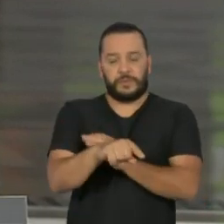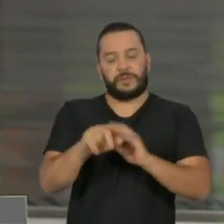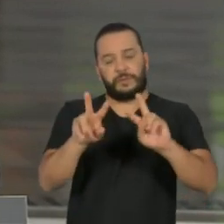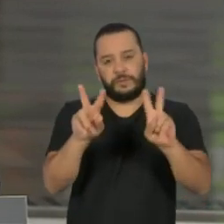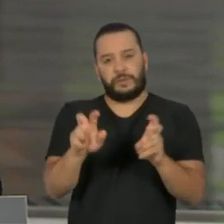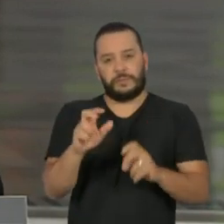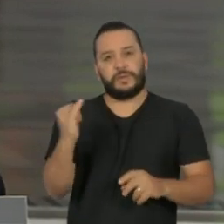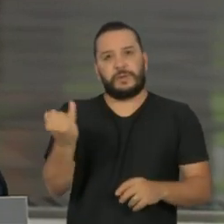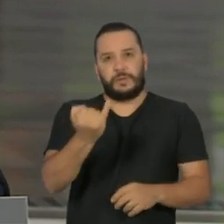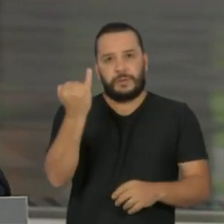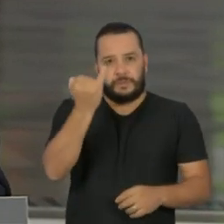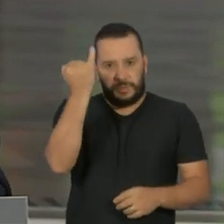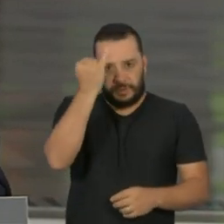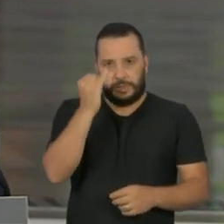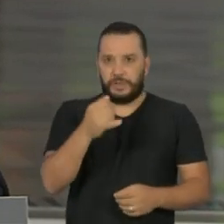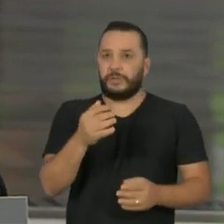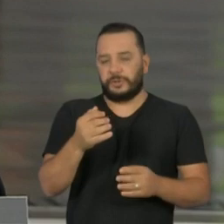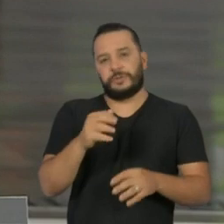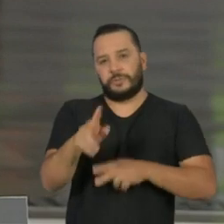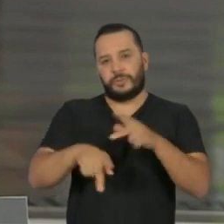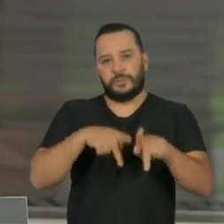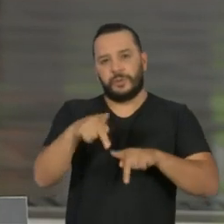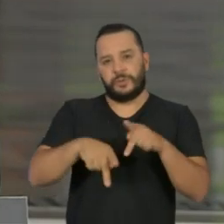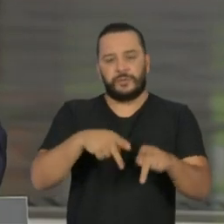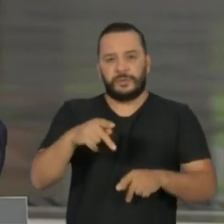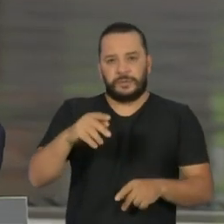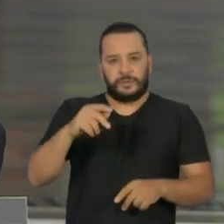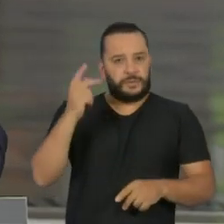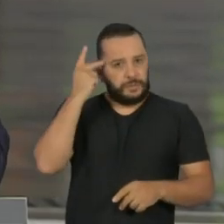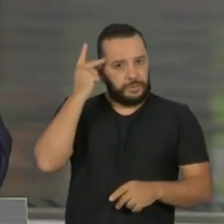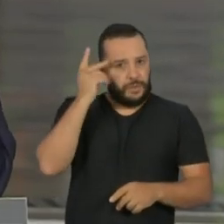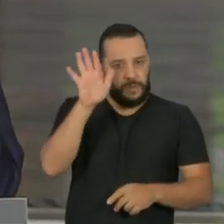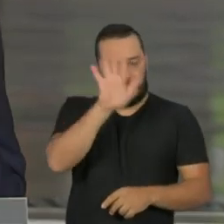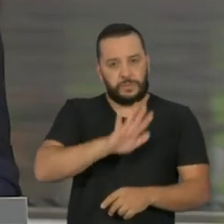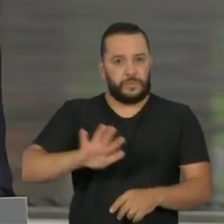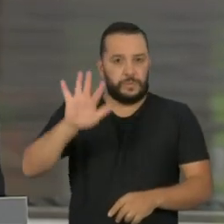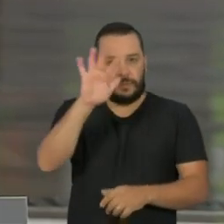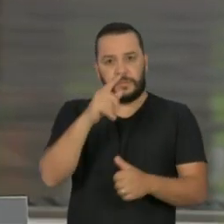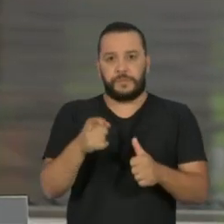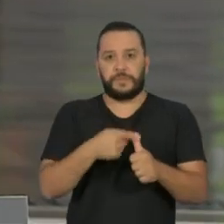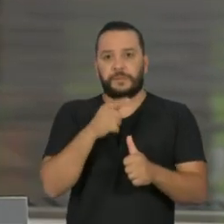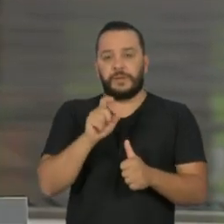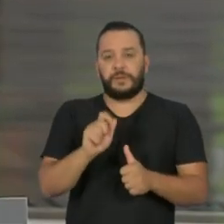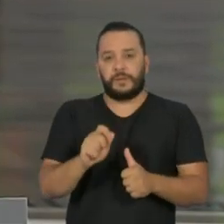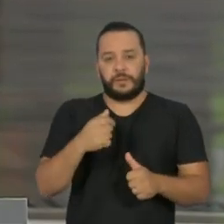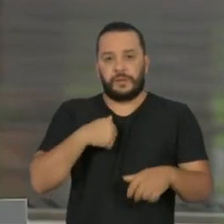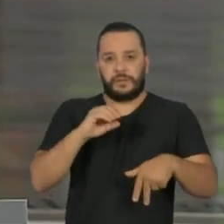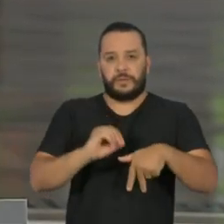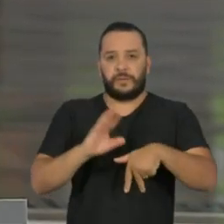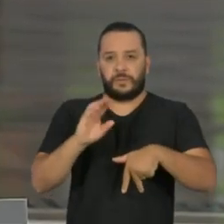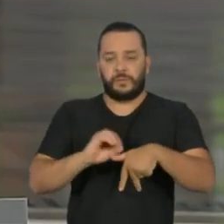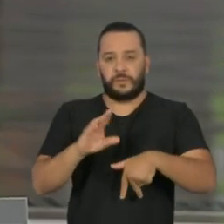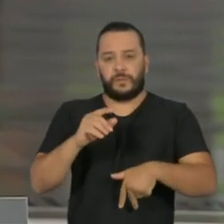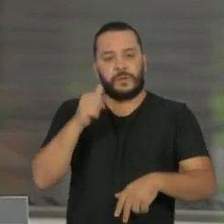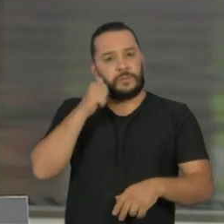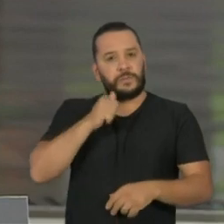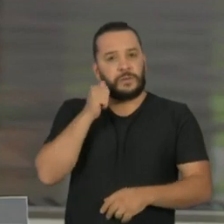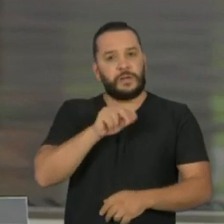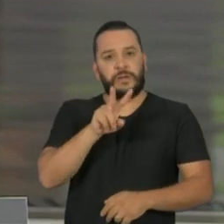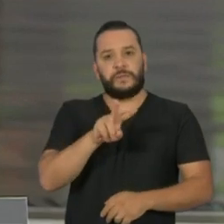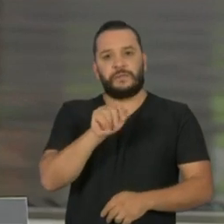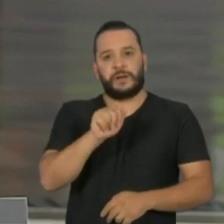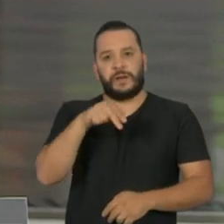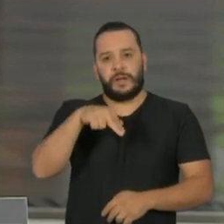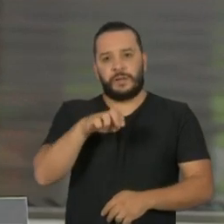importantes para a opinião pública do Estado de São Paulo. O primeiro veículo é a TV Cultura, jornalista Vanessa